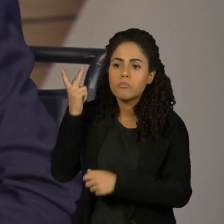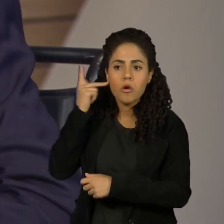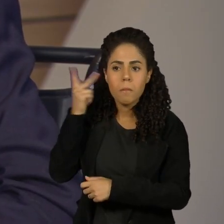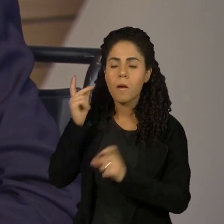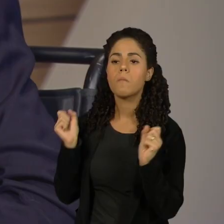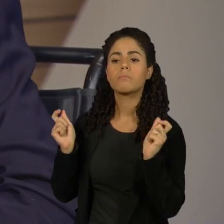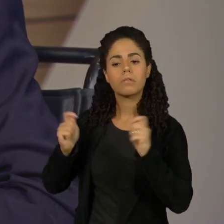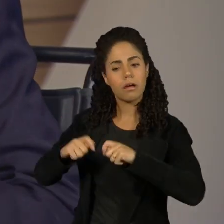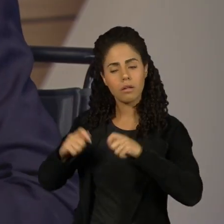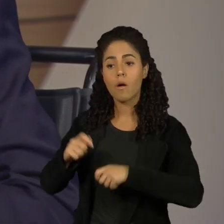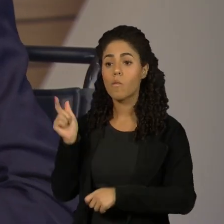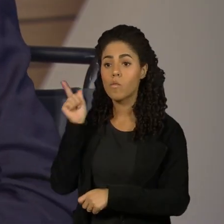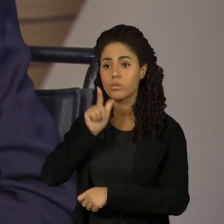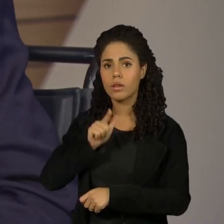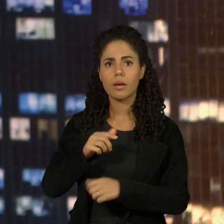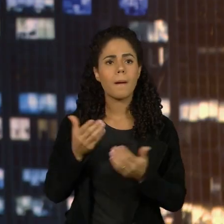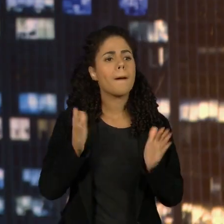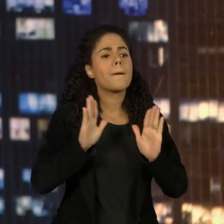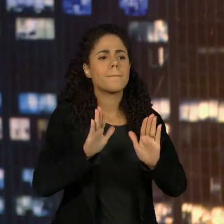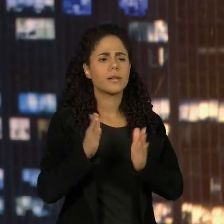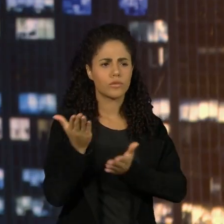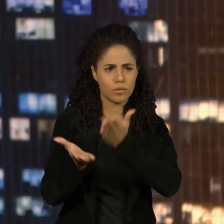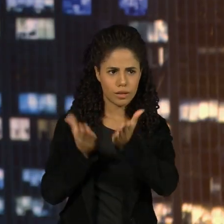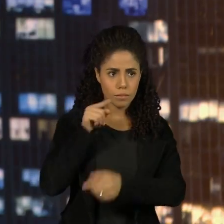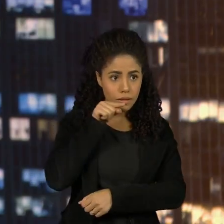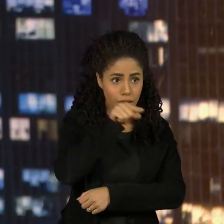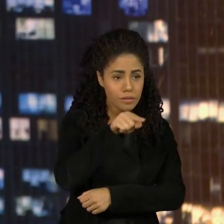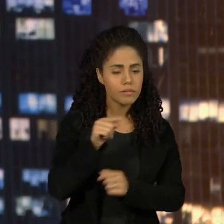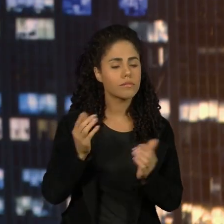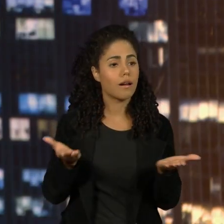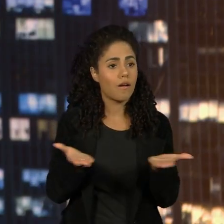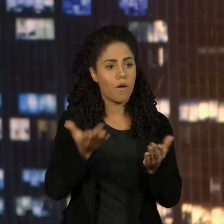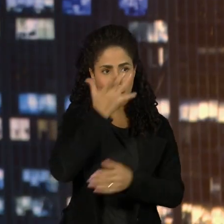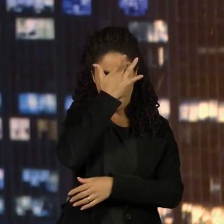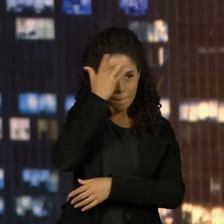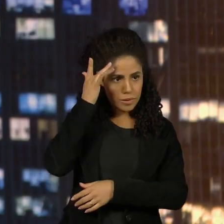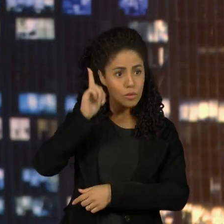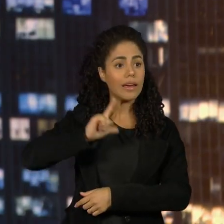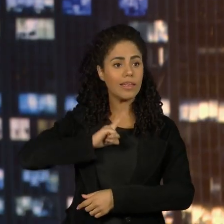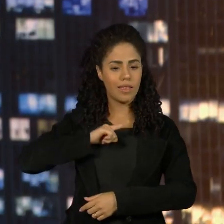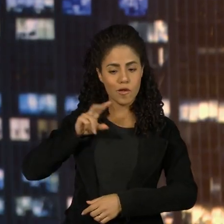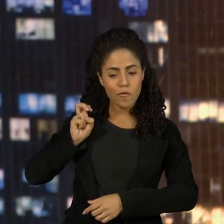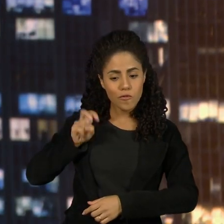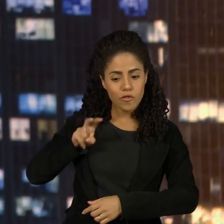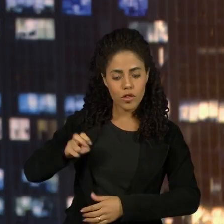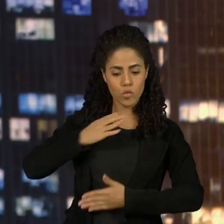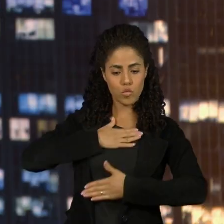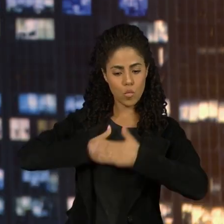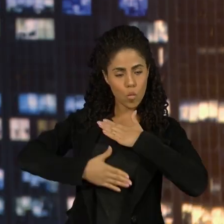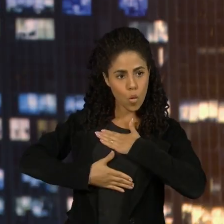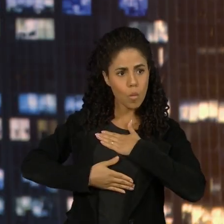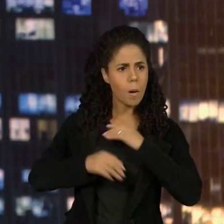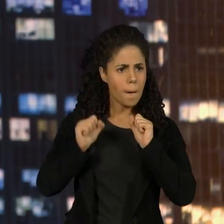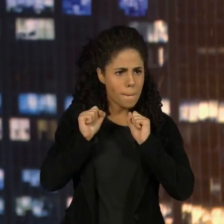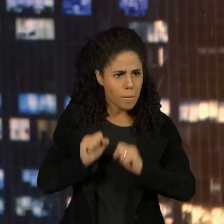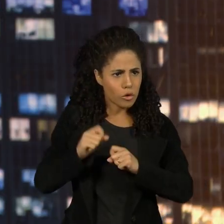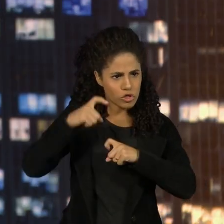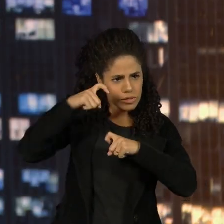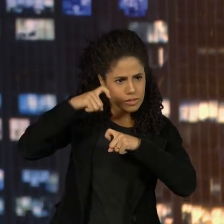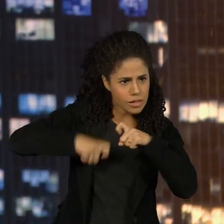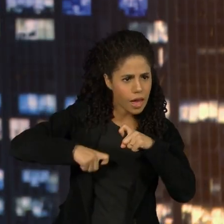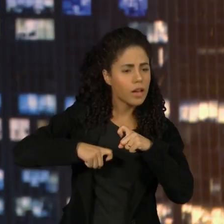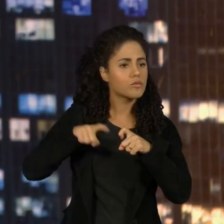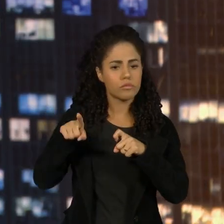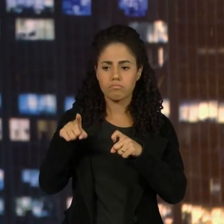transmissão que possa ser possível. Mas o tratamento chegou nesse momento, que essa pessoa que tem, então, a carga viral indetectável, ela pode fazer sexo com